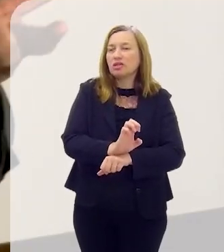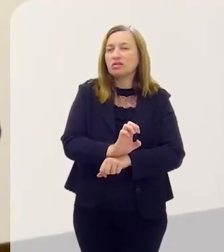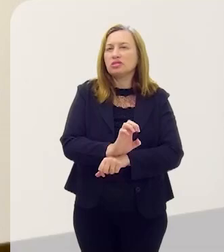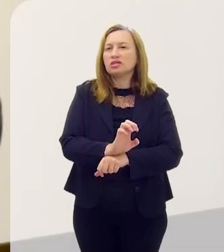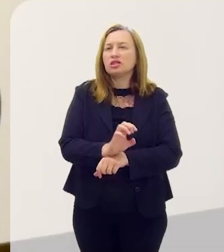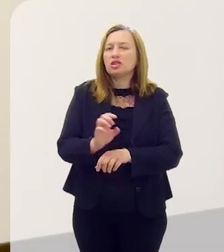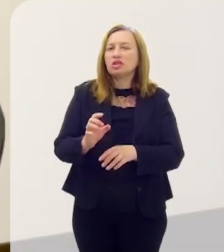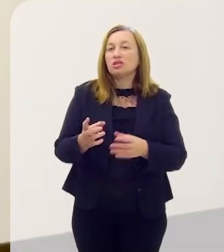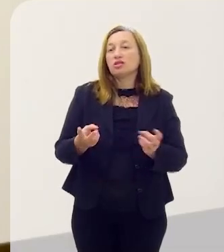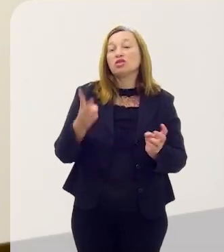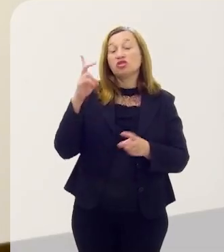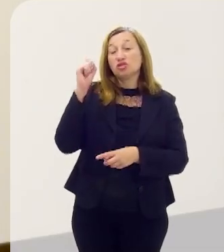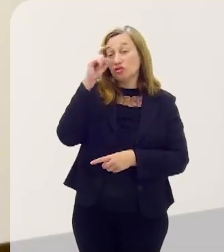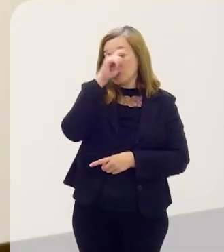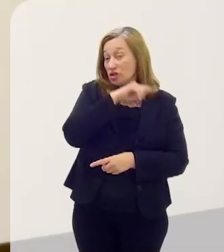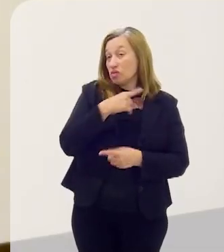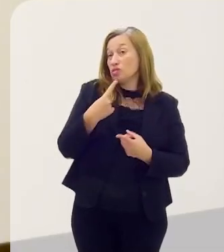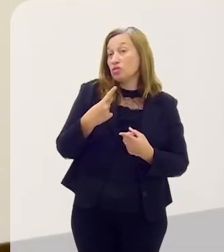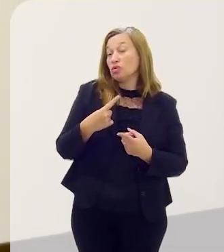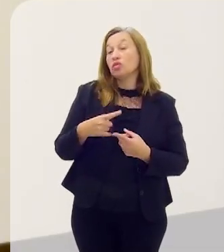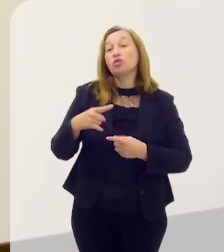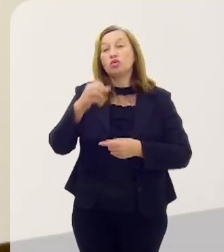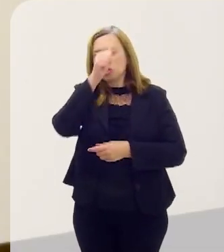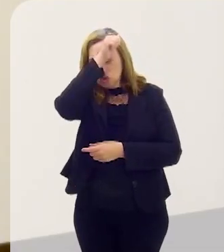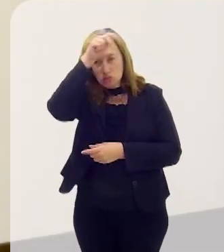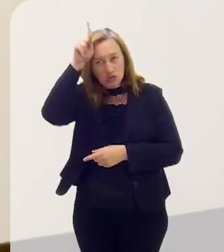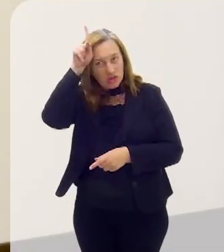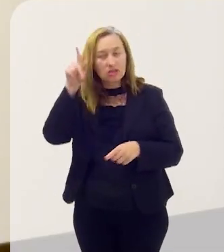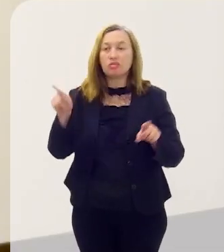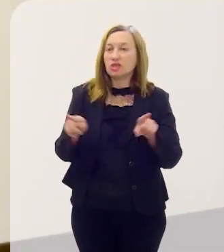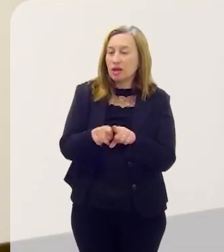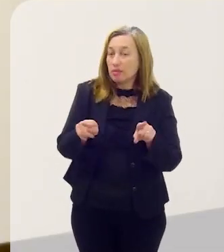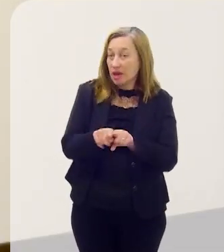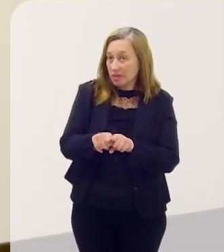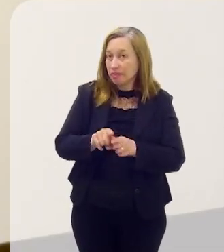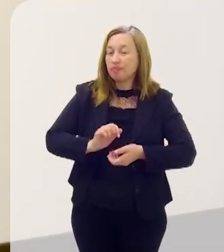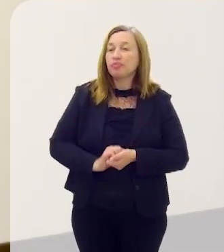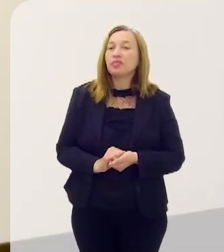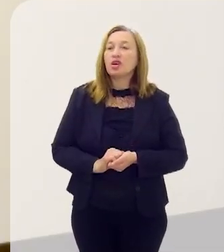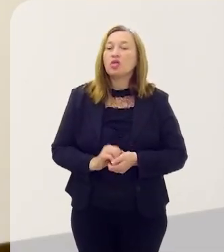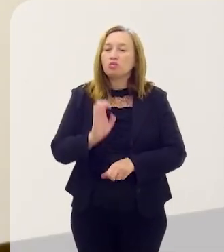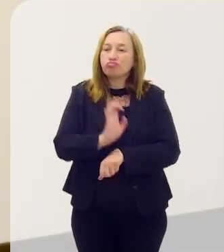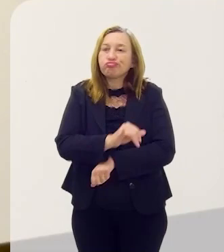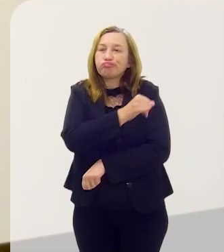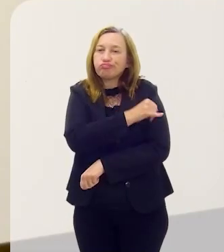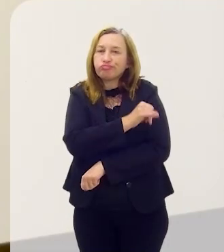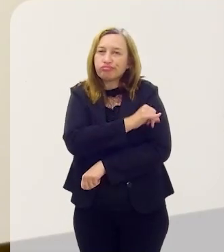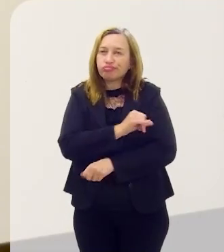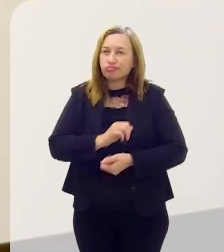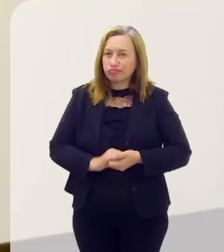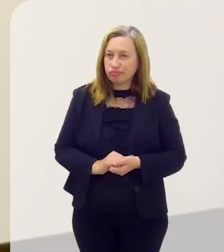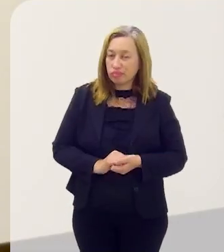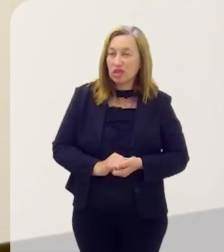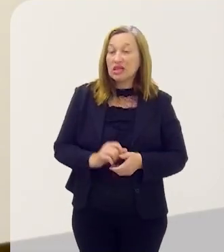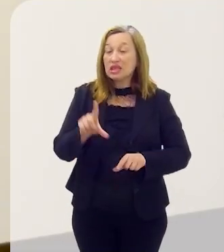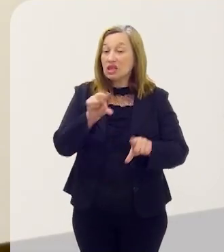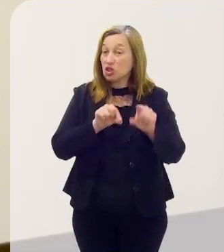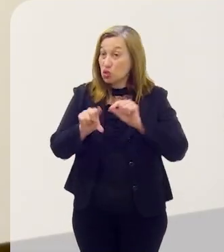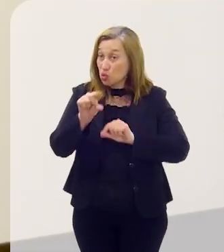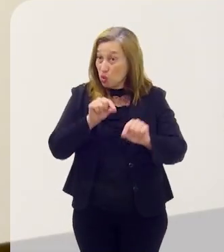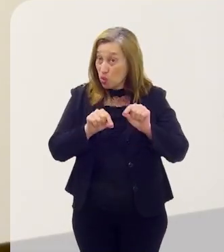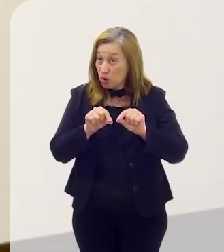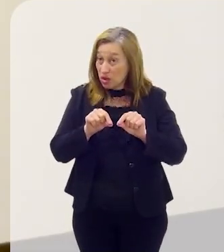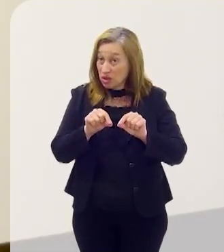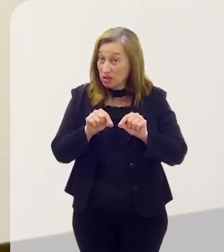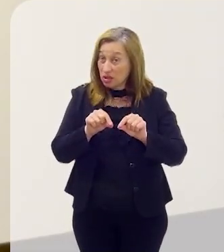ficaram em situação muito difícil e os municípios também. Tanto é que o estado do Rio de Janeiro, com essa decisão,